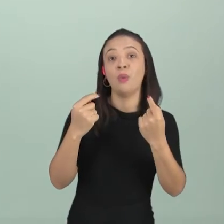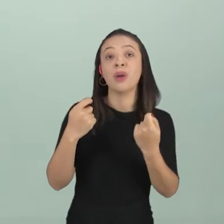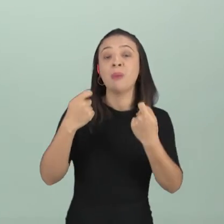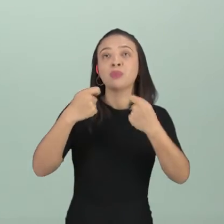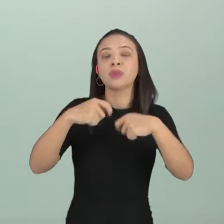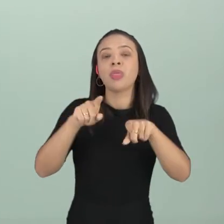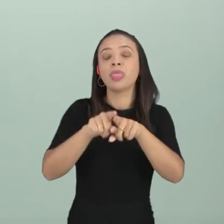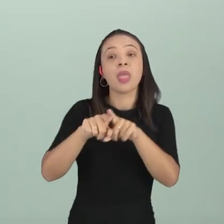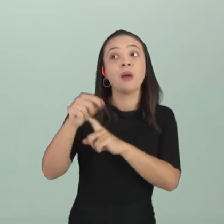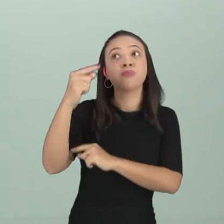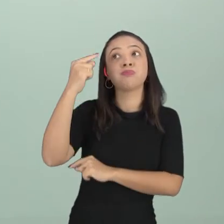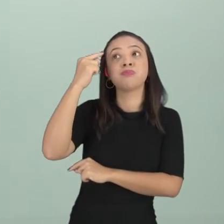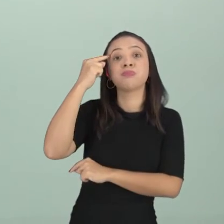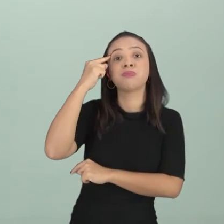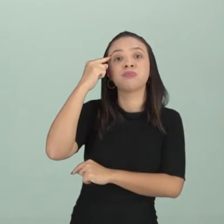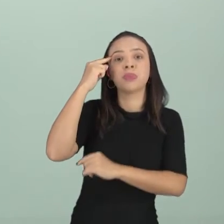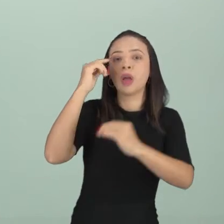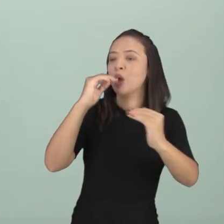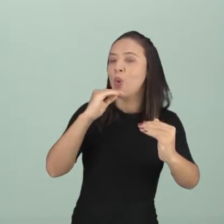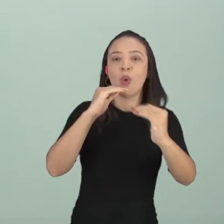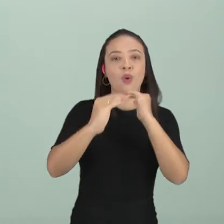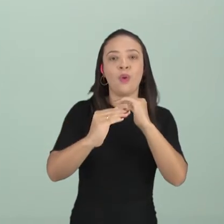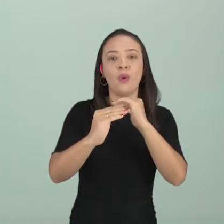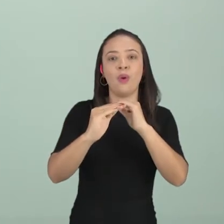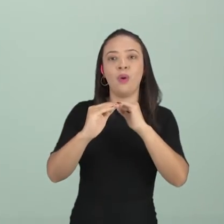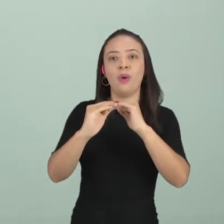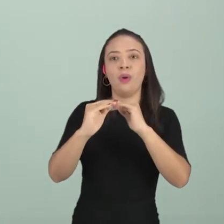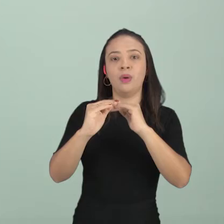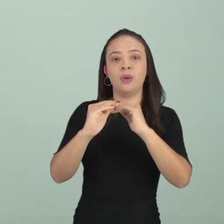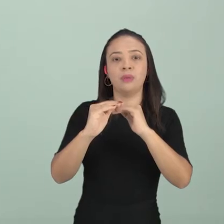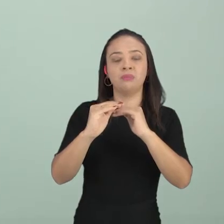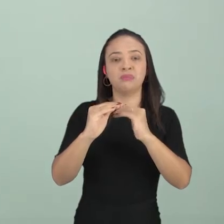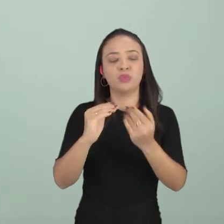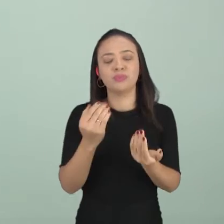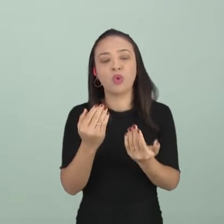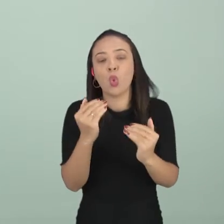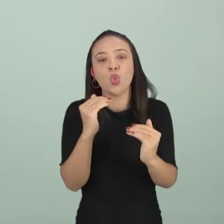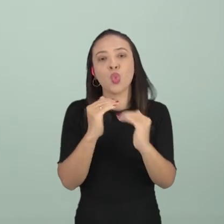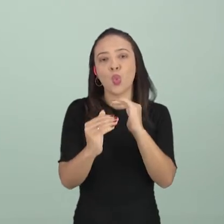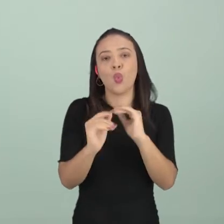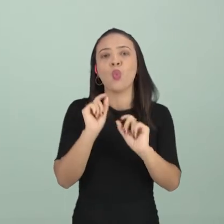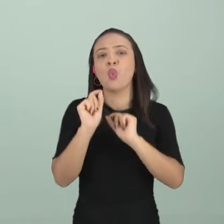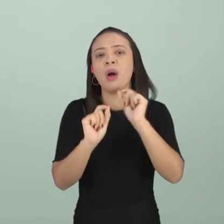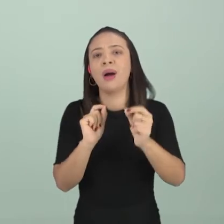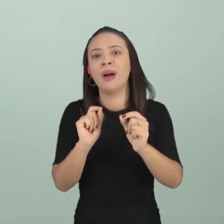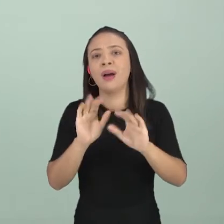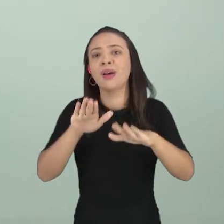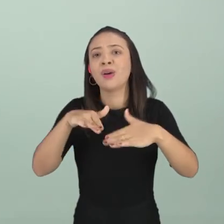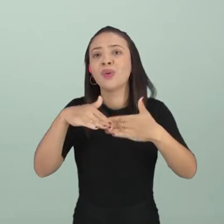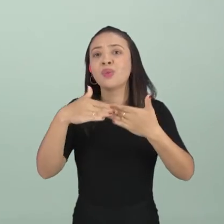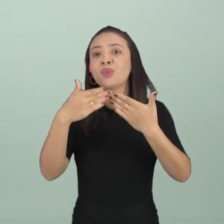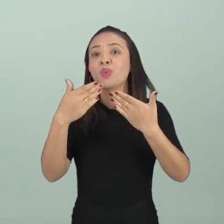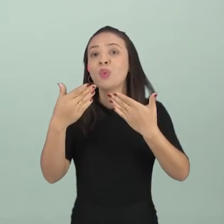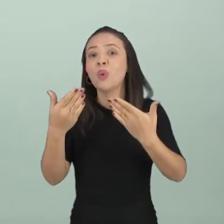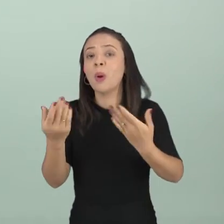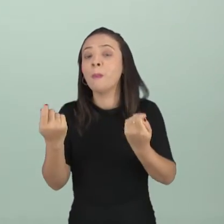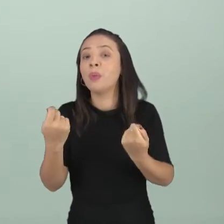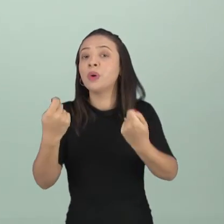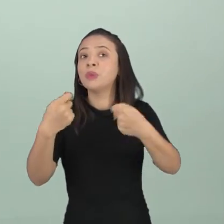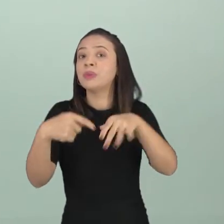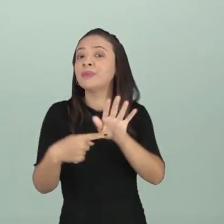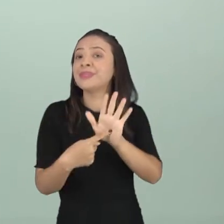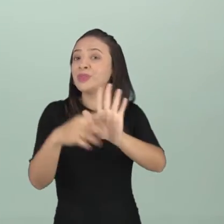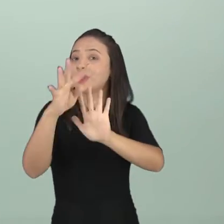poderia pensar contra? O que não daria certo? Que fatores dentro do meu texto poderiam